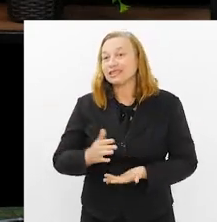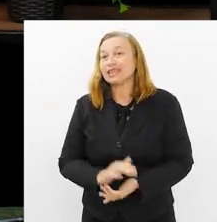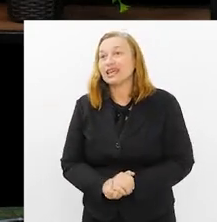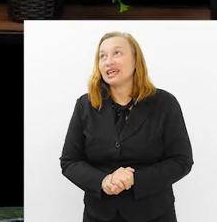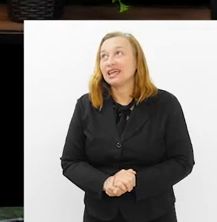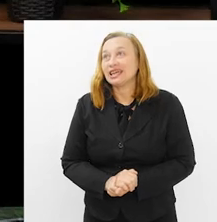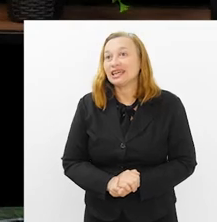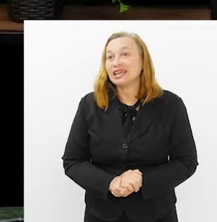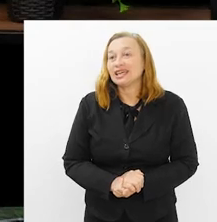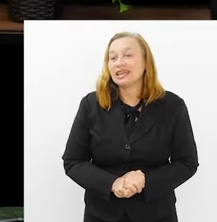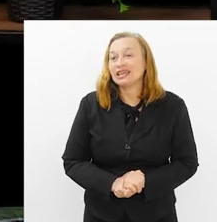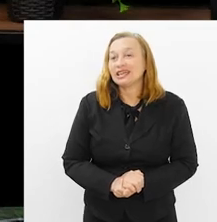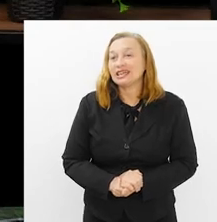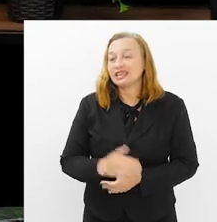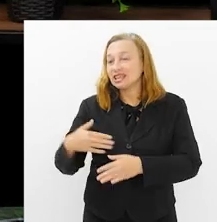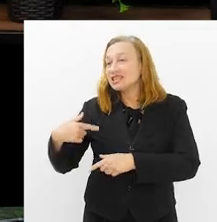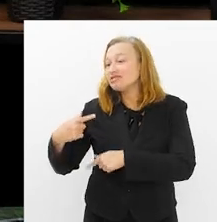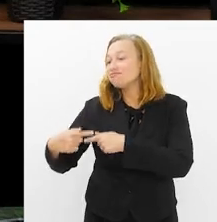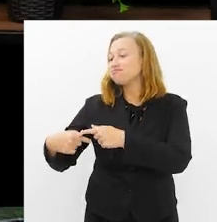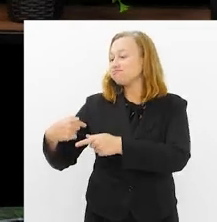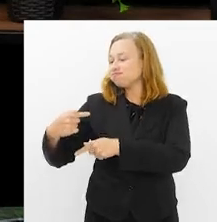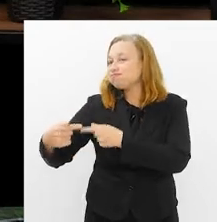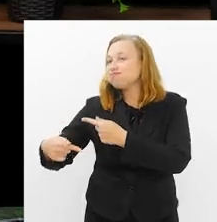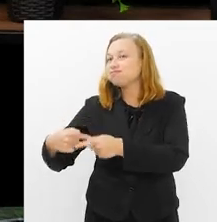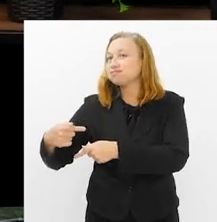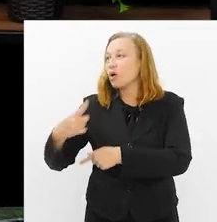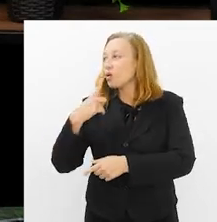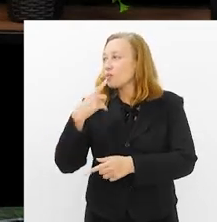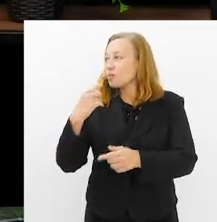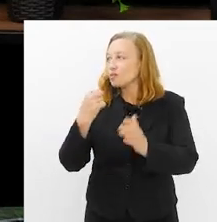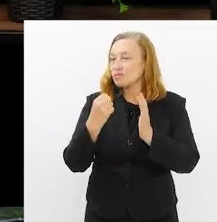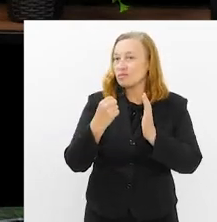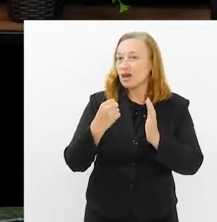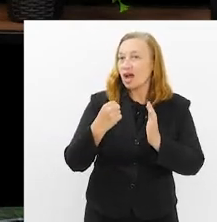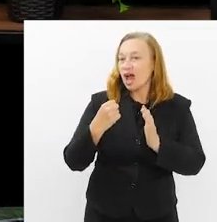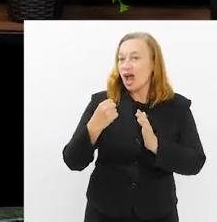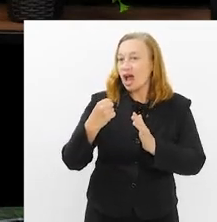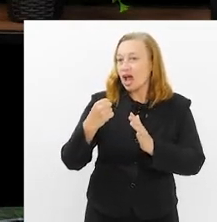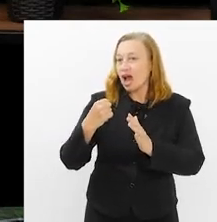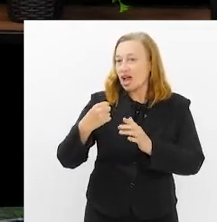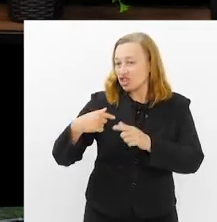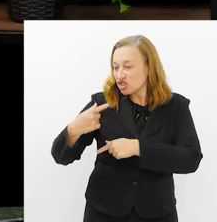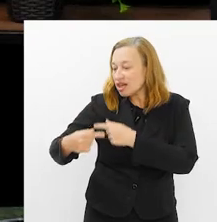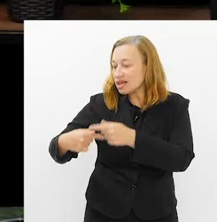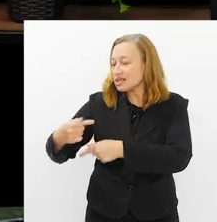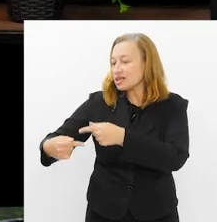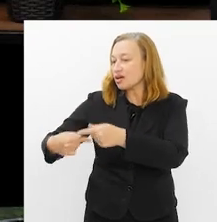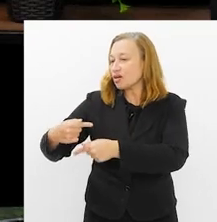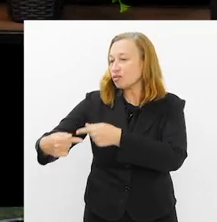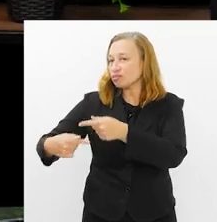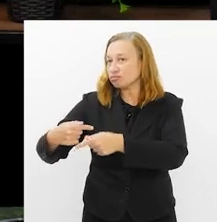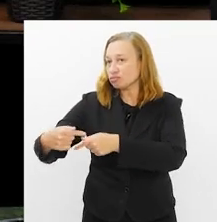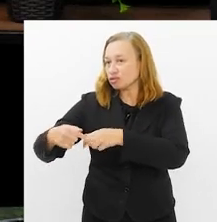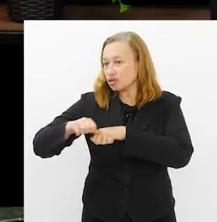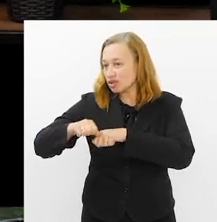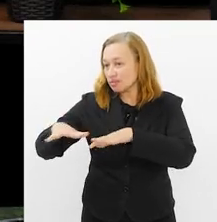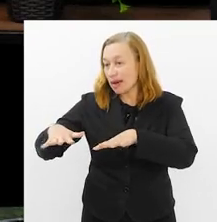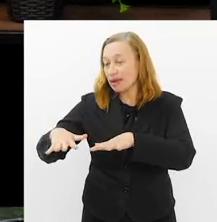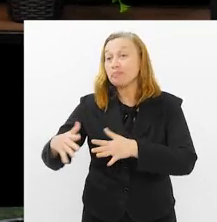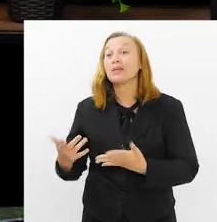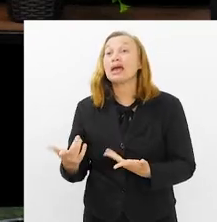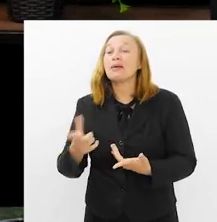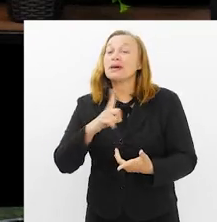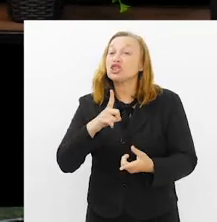mesmo, né, que é se perpetue, né, meu sangue se perpetue. Mas existe um